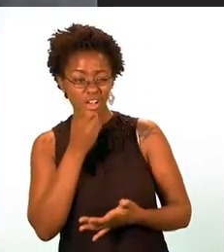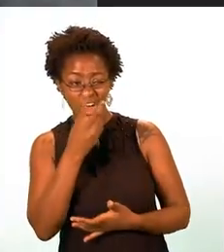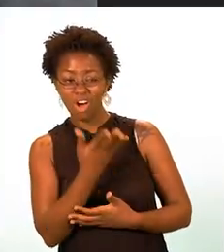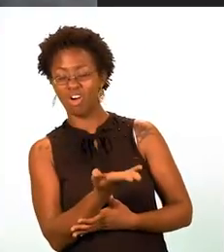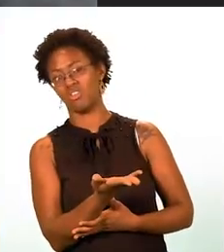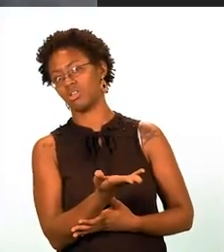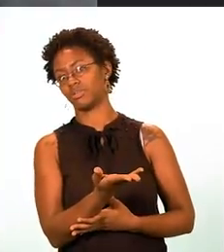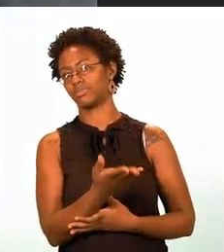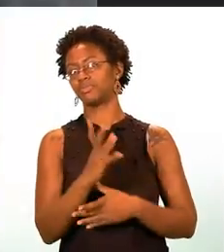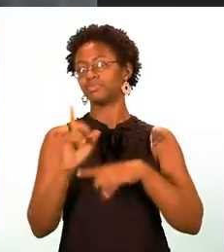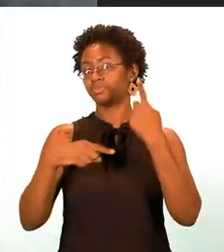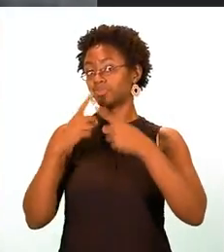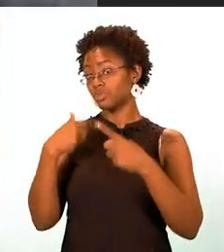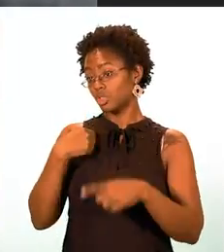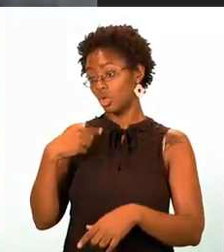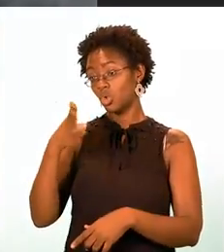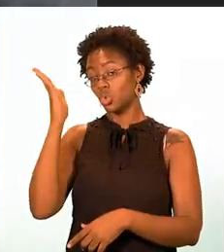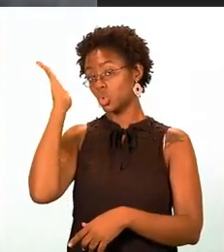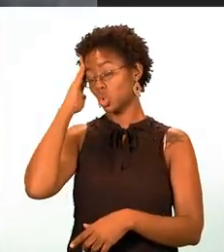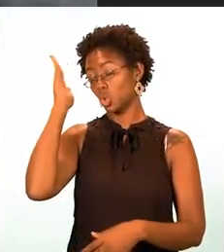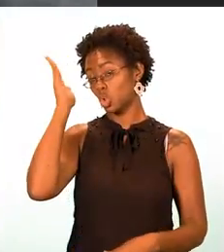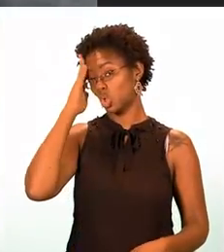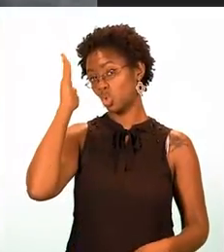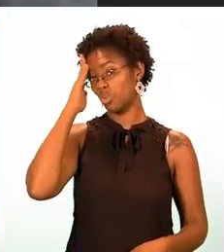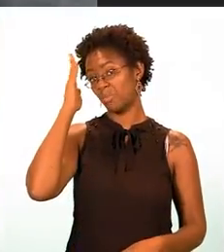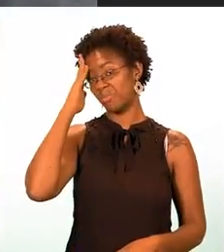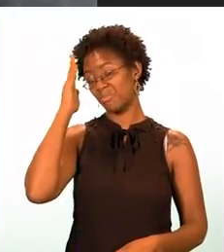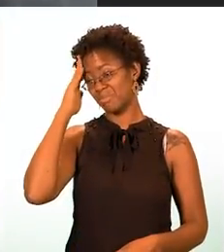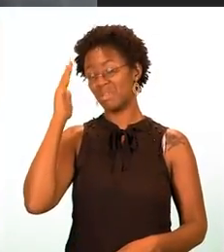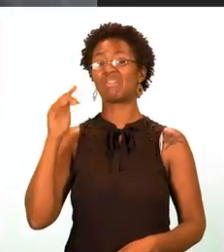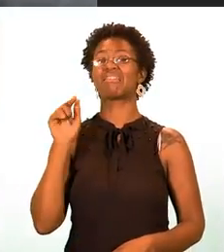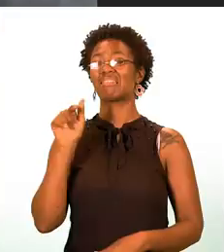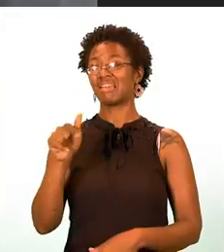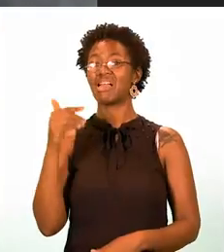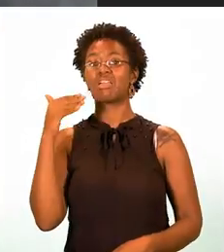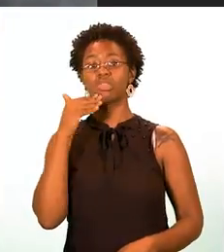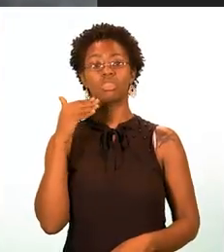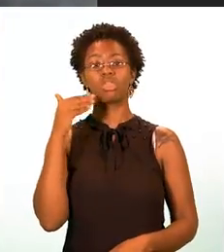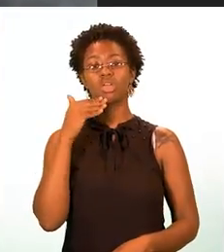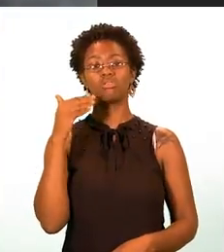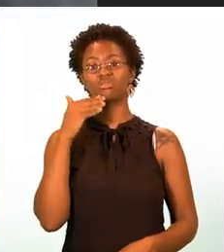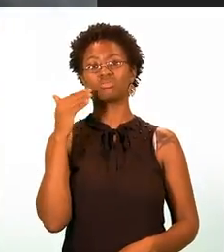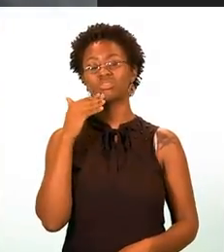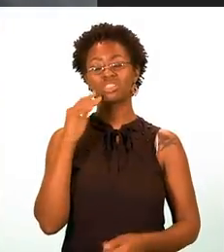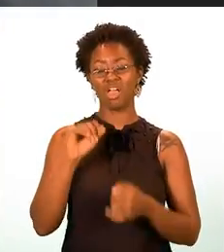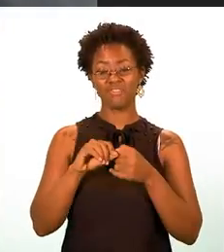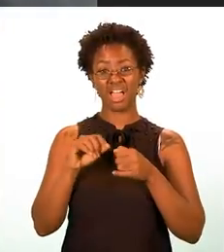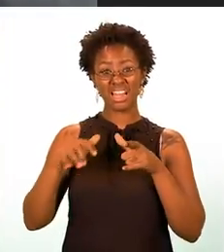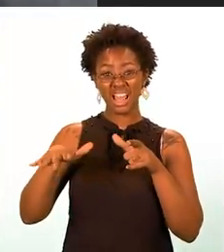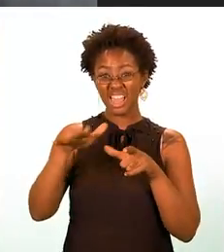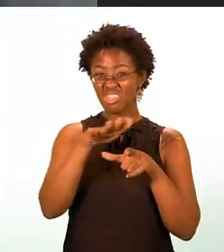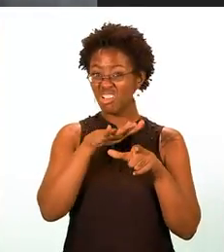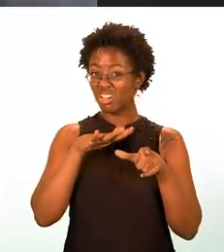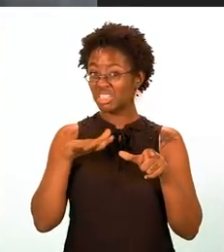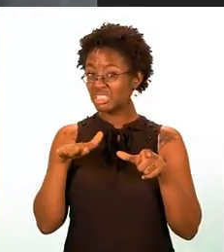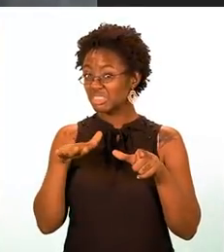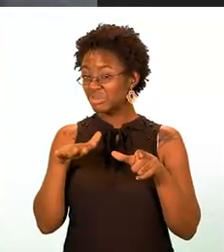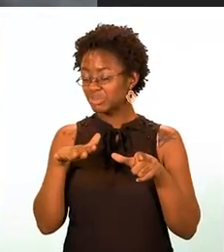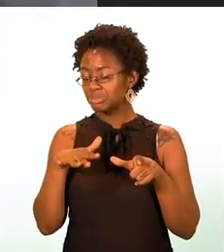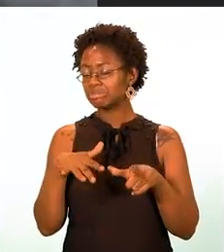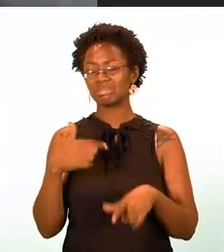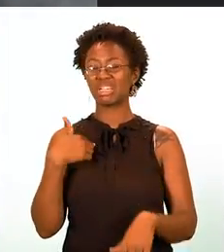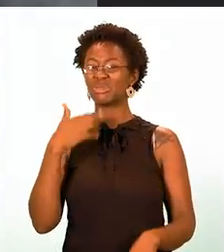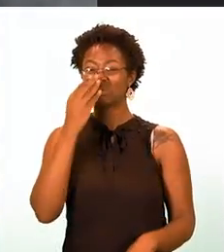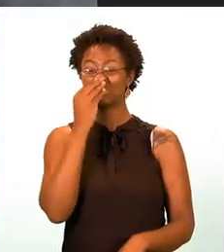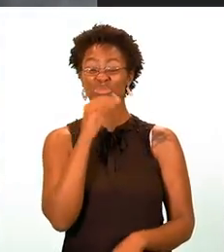só. Olha, Cláudia, depois que eu descobri o tamanho do estrago que é feito na natureza,